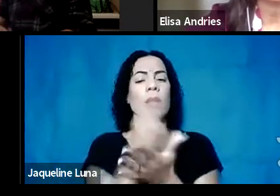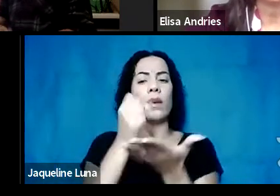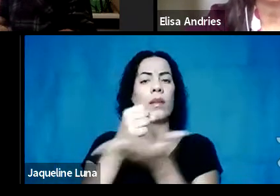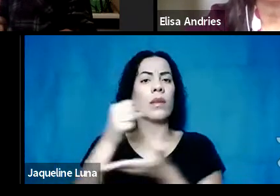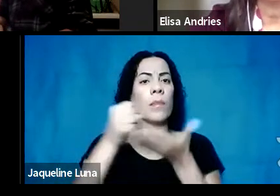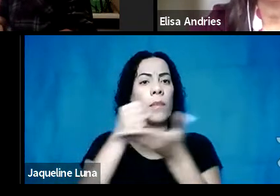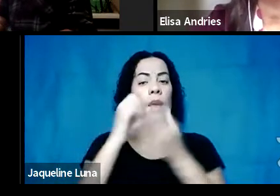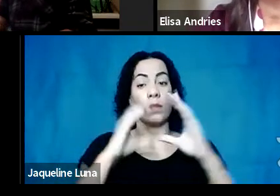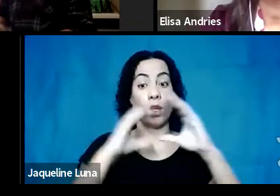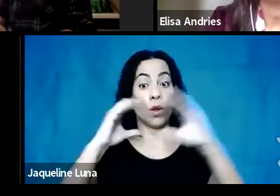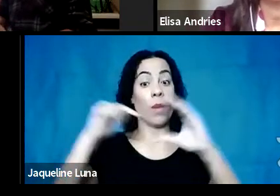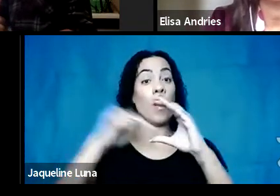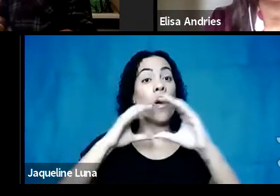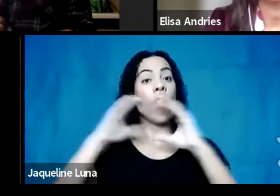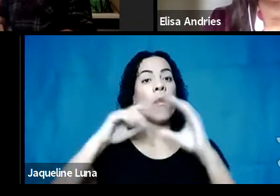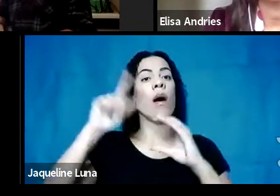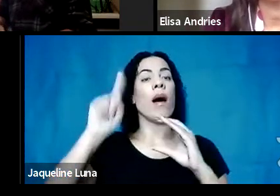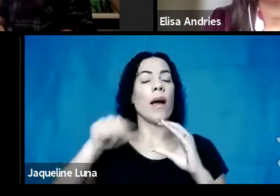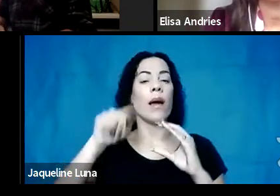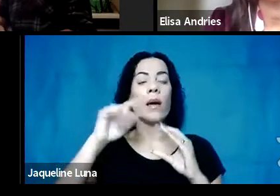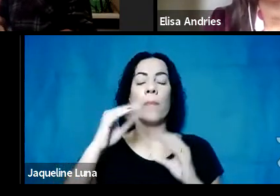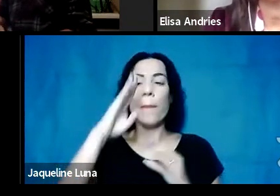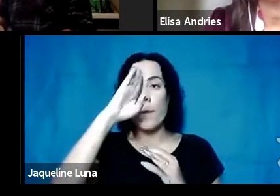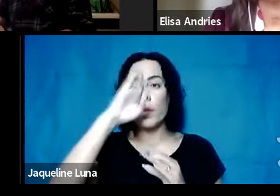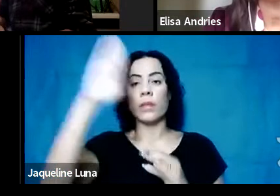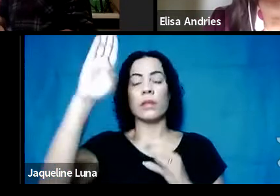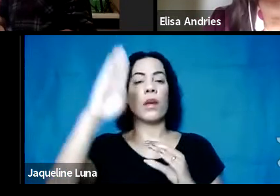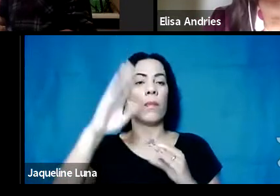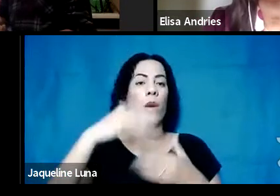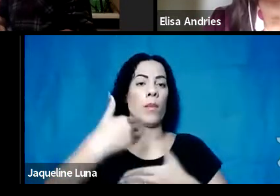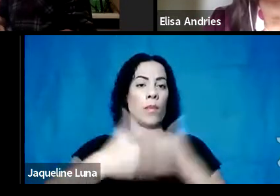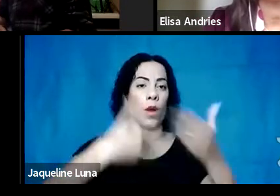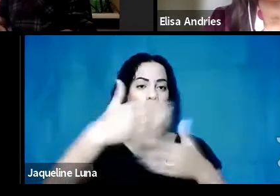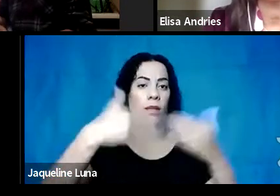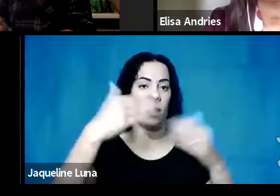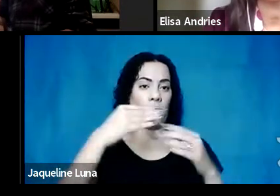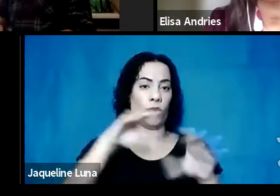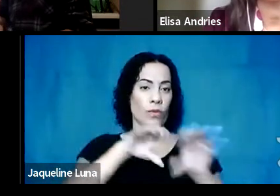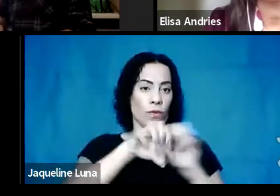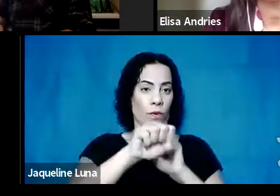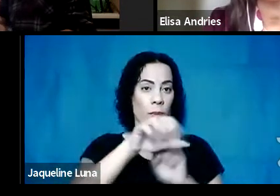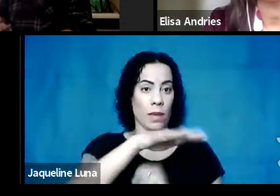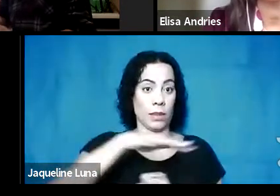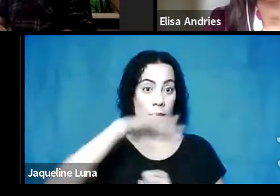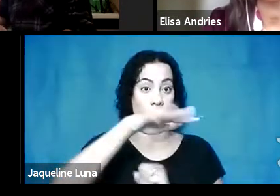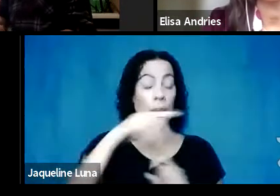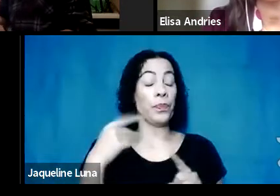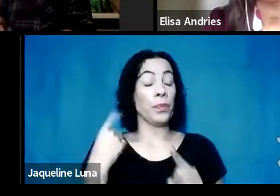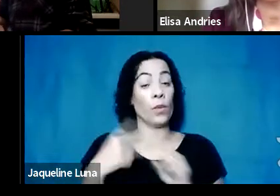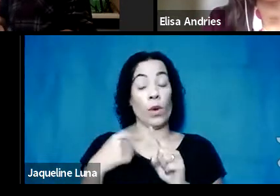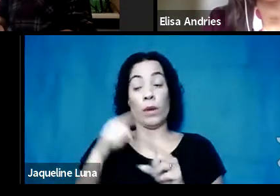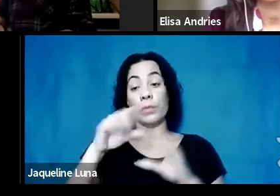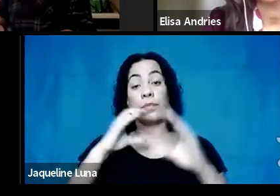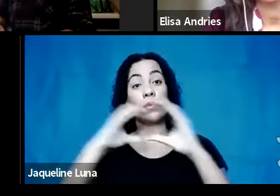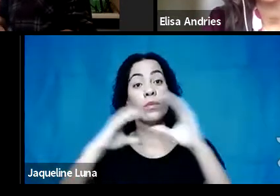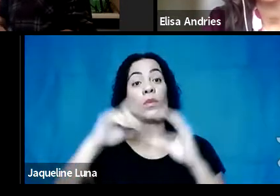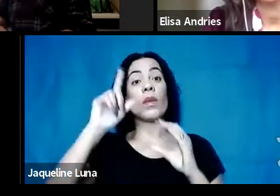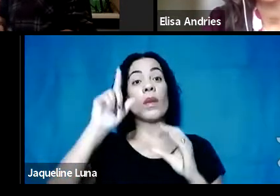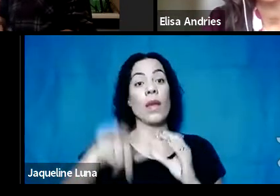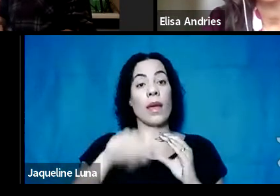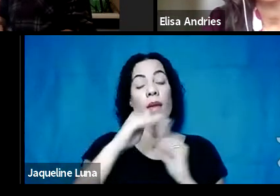processo social e simbólico. Ao mesmo tempo, a comunicação ela é horizontal, por essência, e